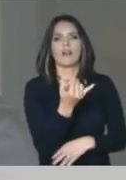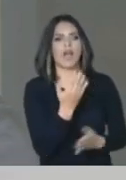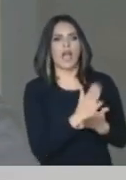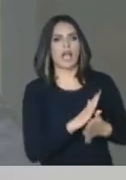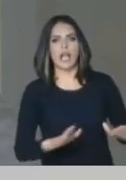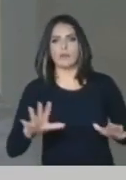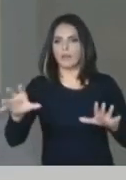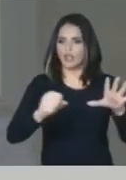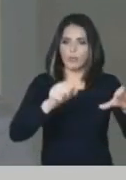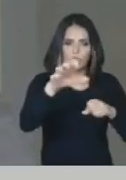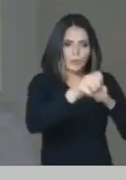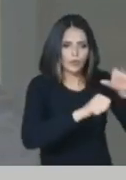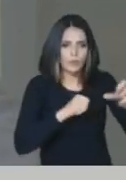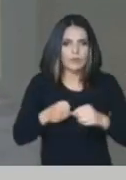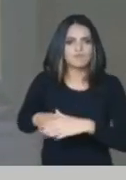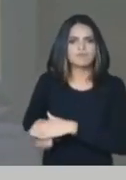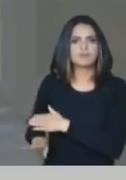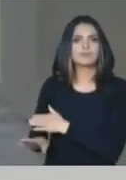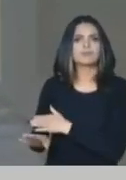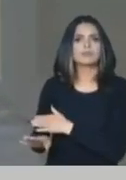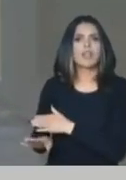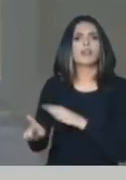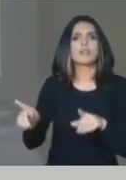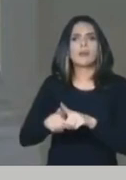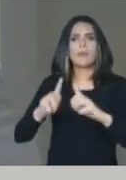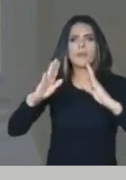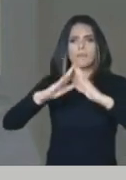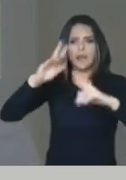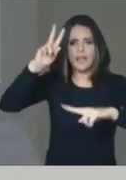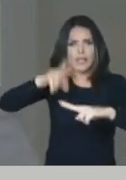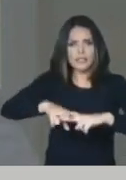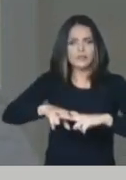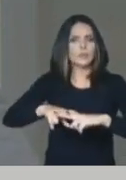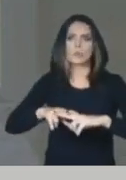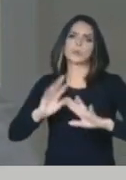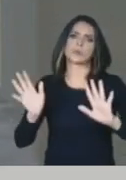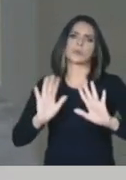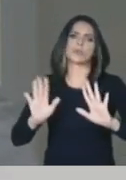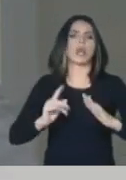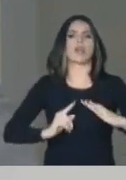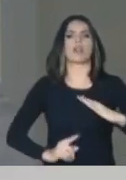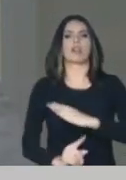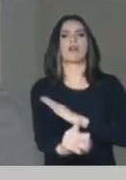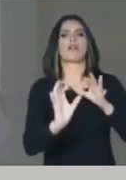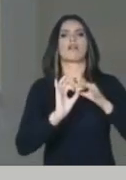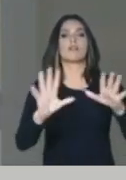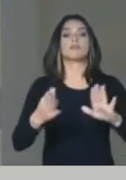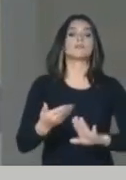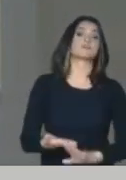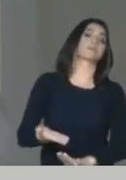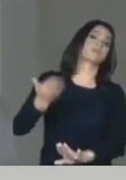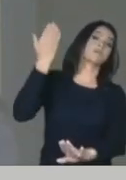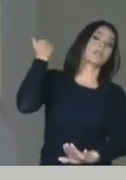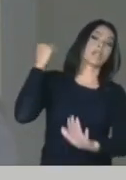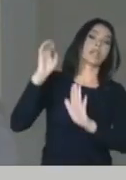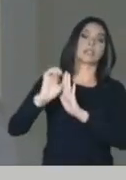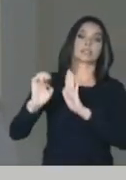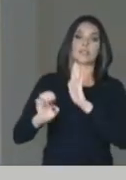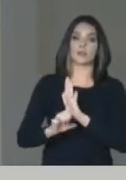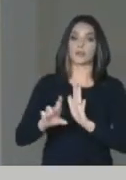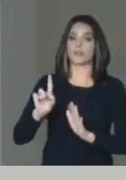promoveram. O Brasil, antes do Estatuto do Desarmamento, tinha uma taxa de